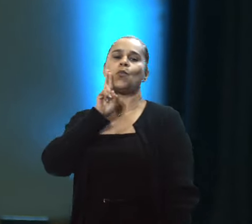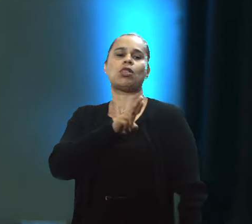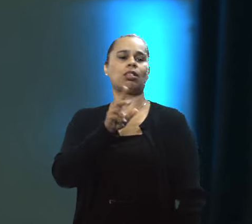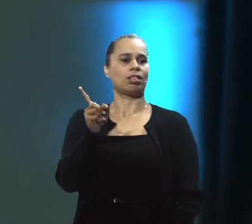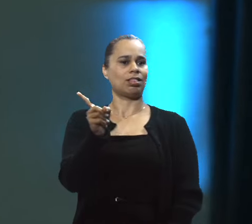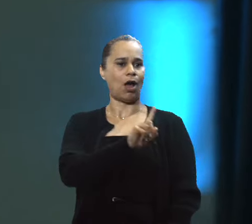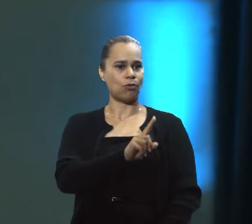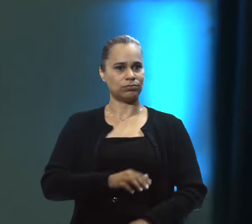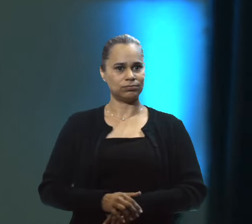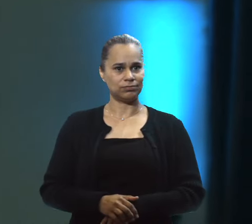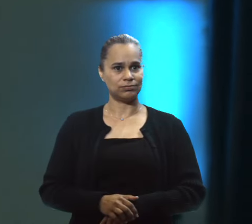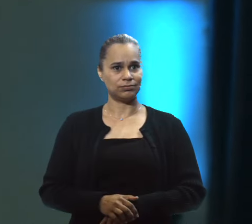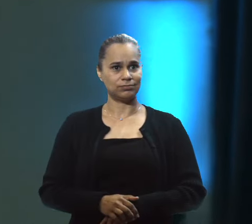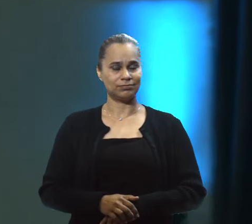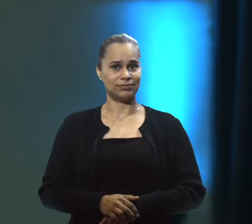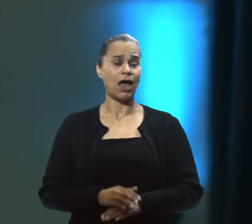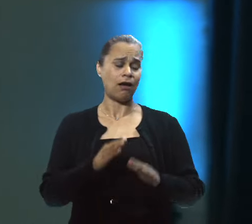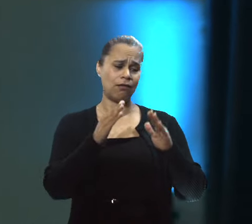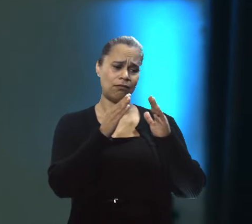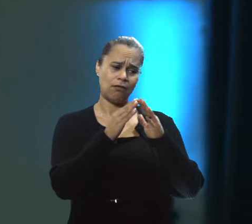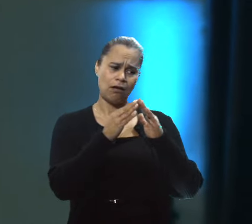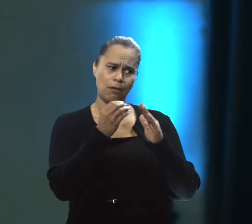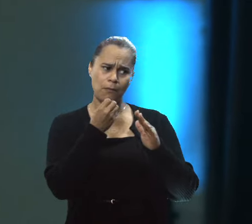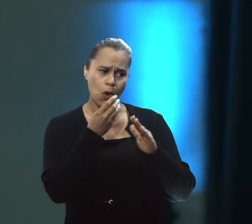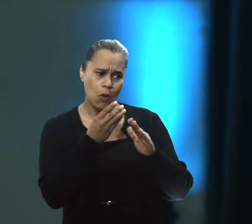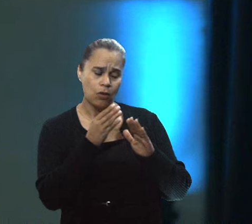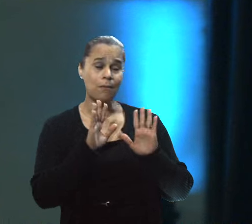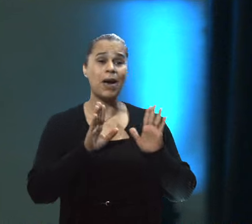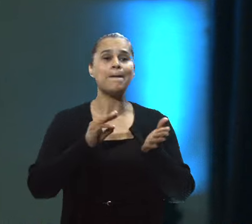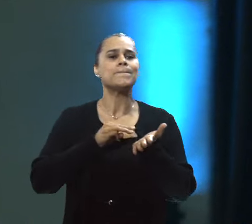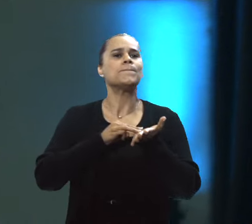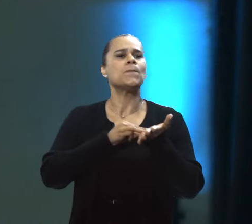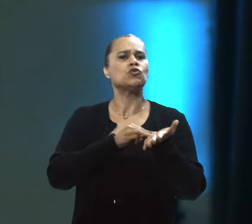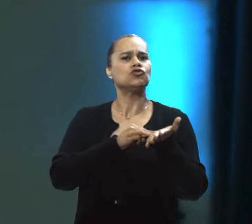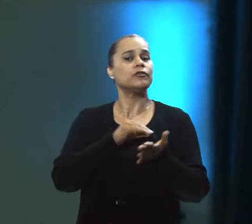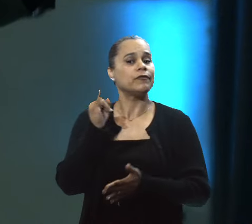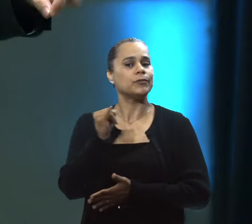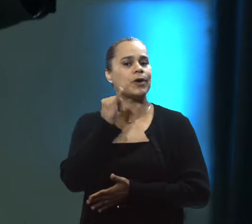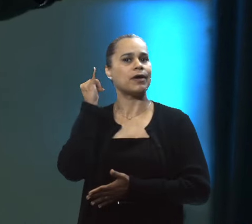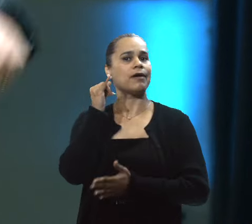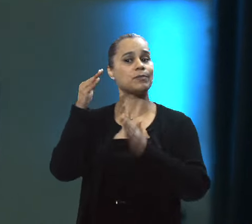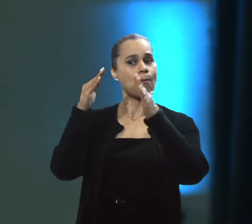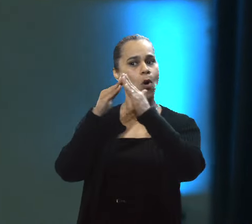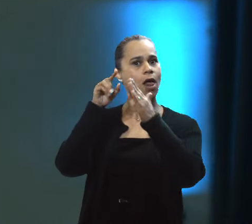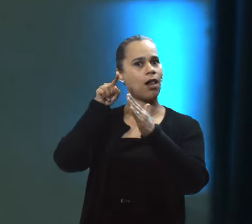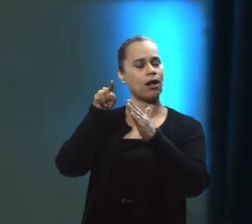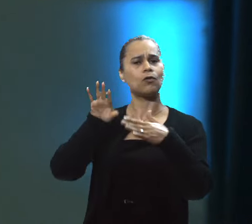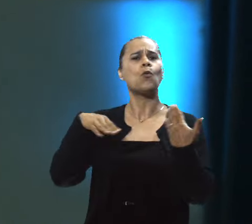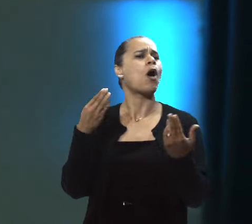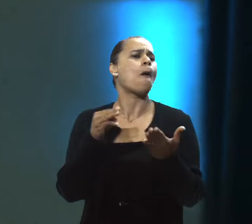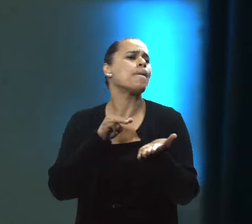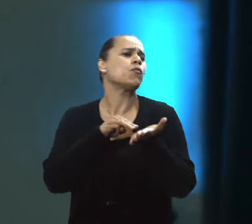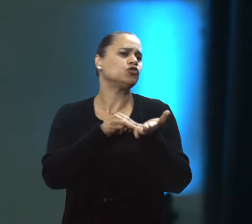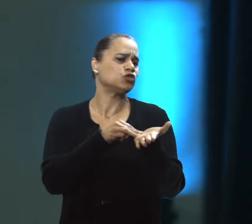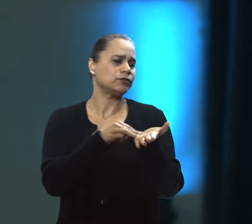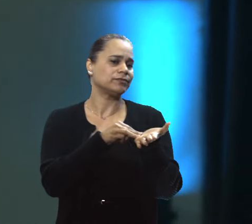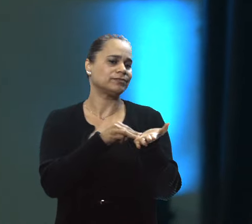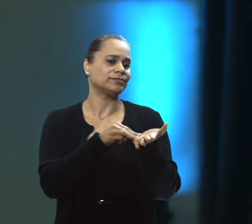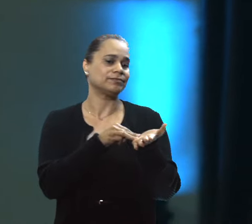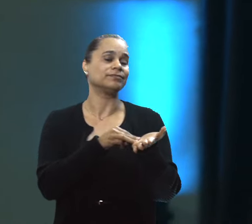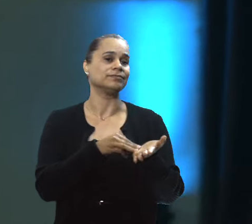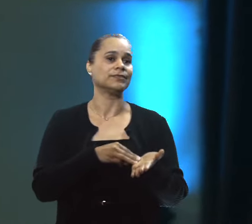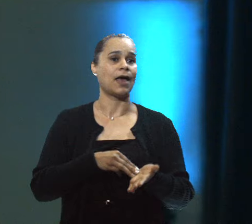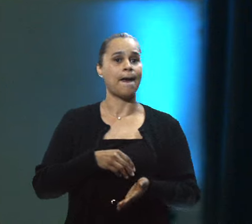Não porque a casa era muito boa, mas porque tinha um motivo nobre para morar ali. Qual era o motivo nobre? A minha avó